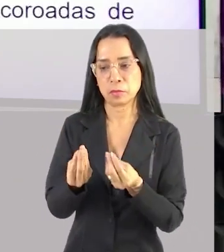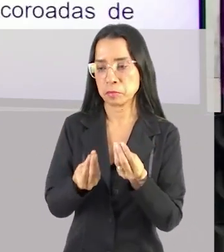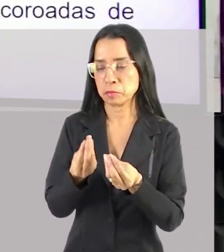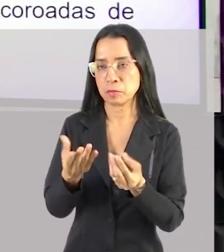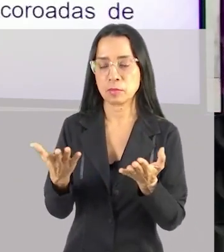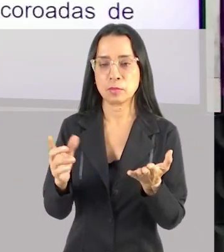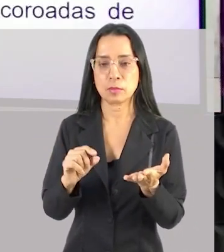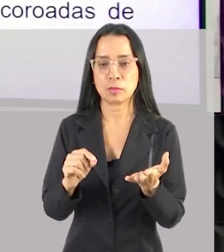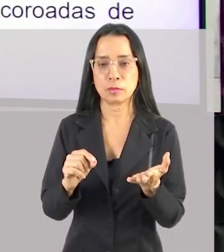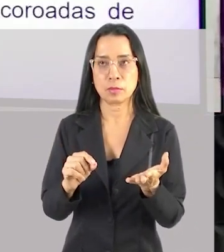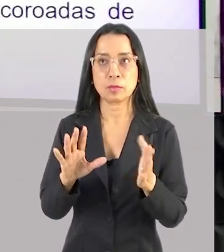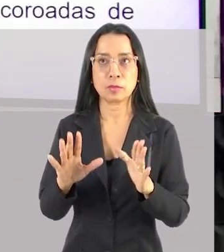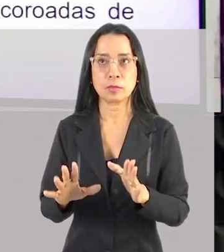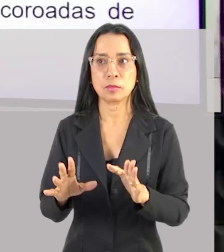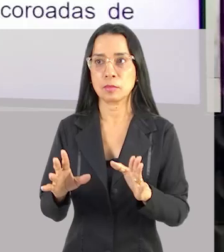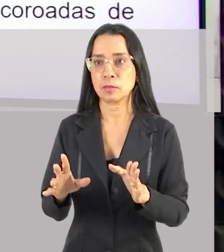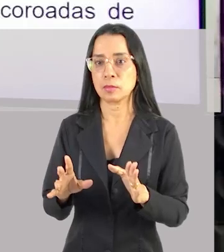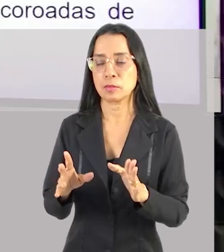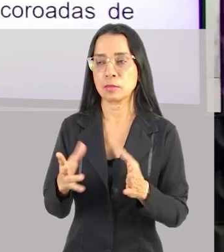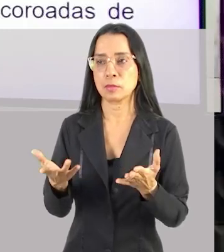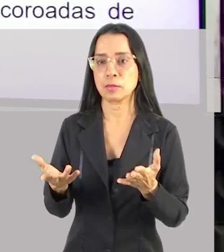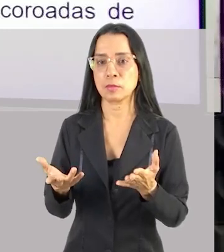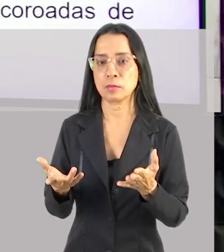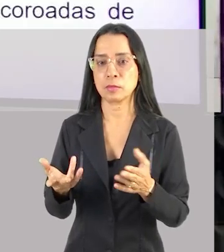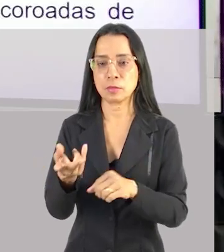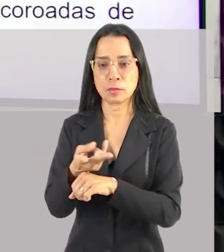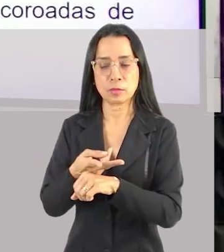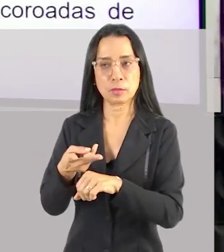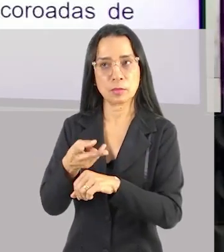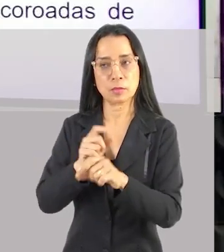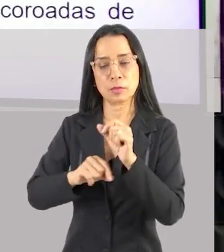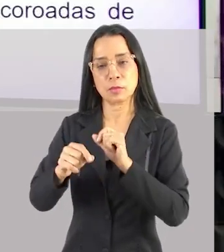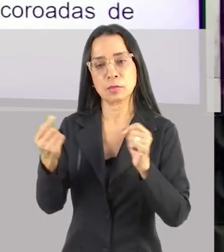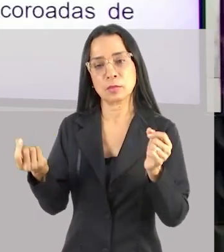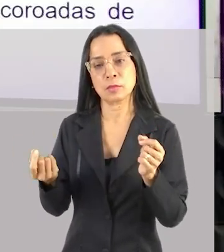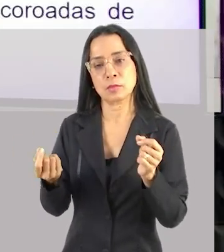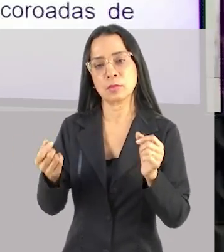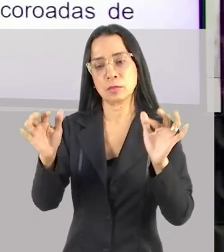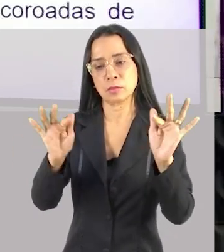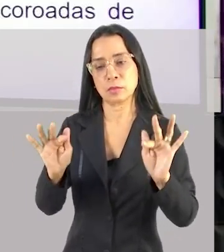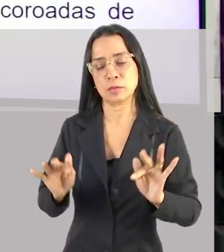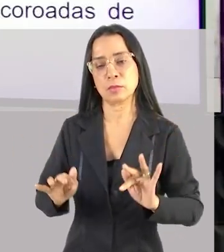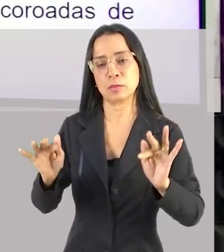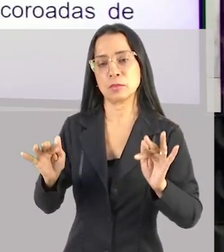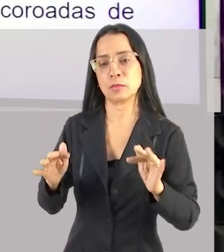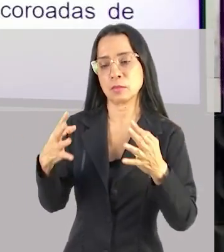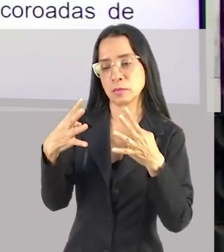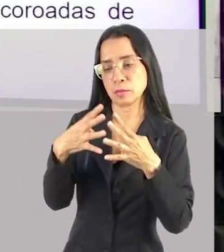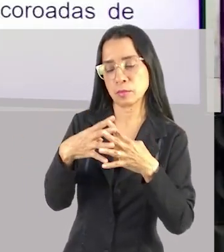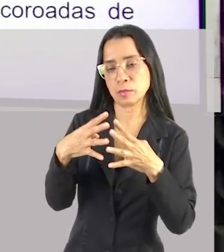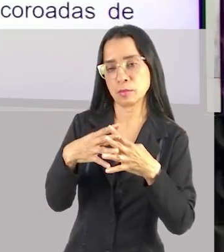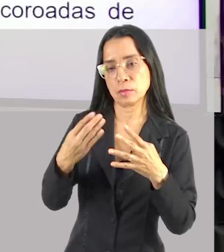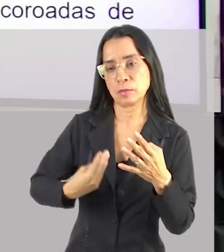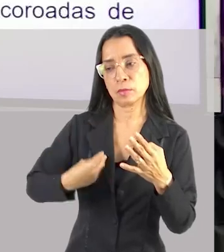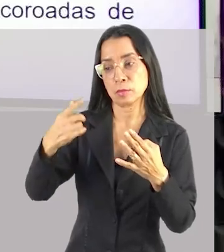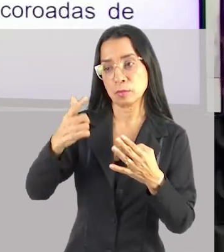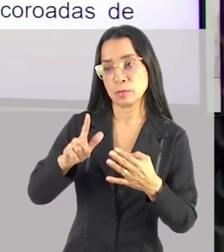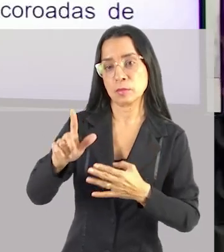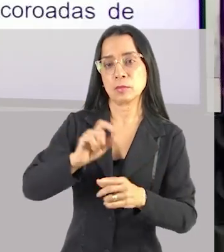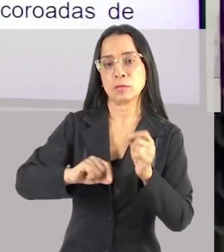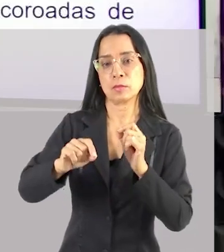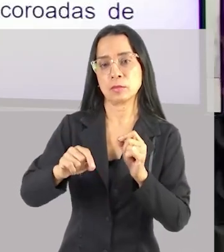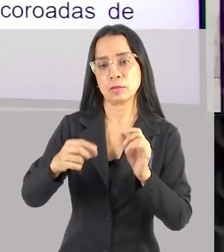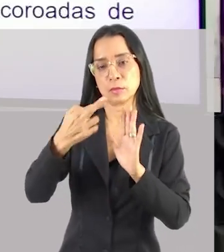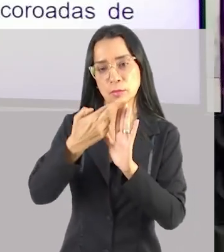que eu não posso buscar ser feliz, né, atrapalhando, prejudicando a vida dos outros. Então é meio que uma regra que o Aristóteles vai